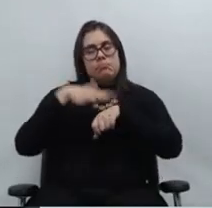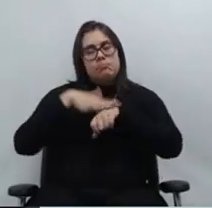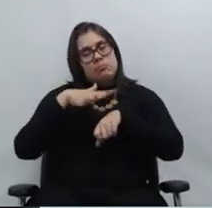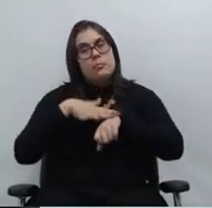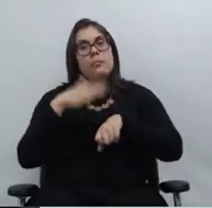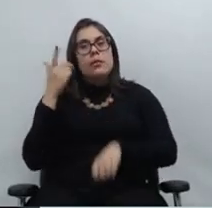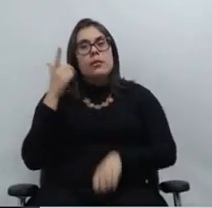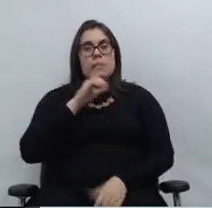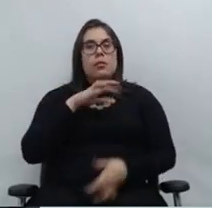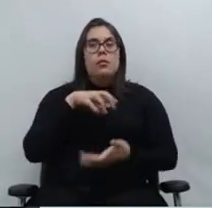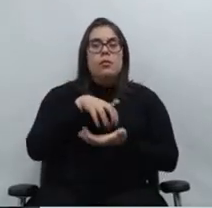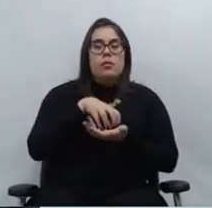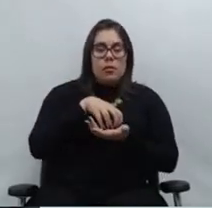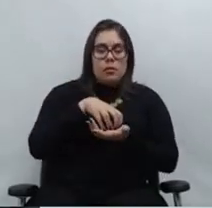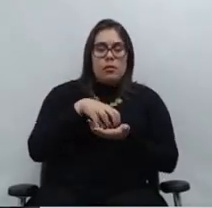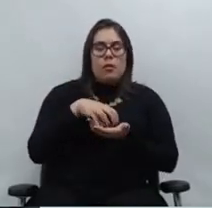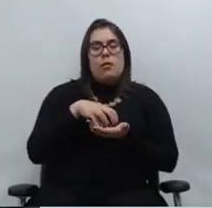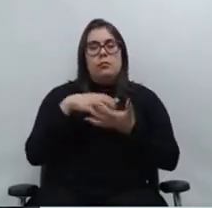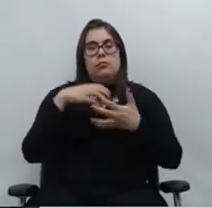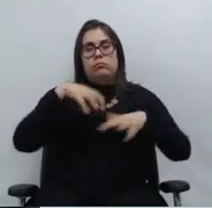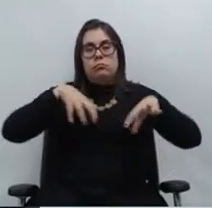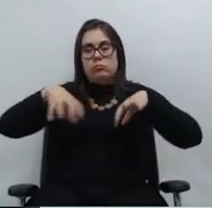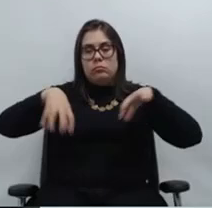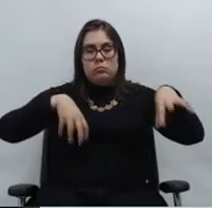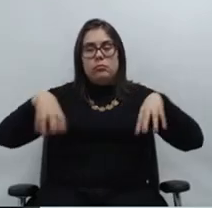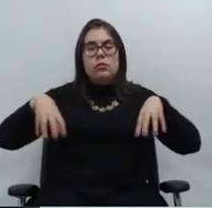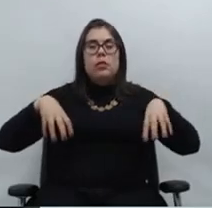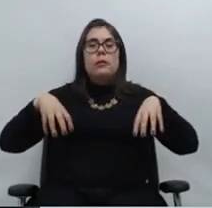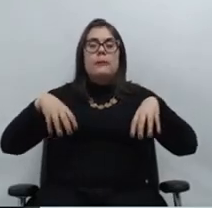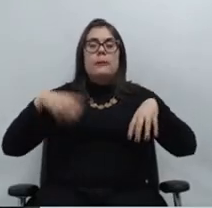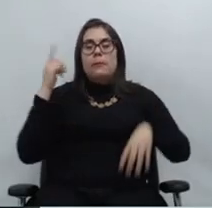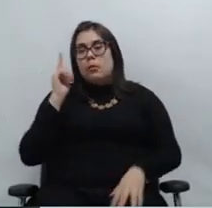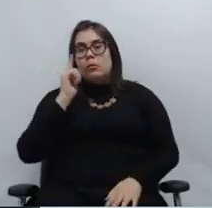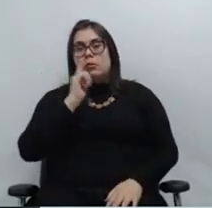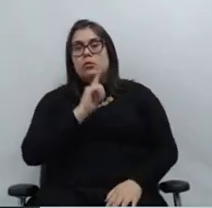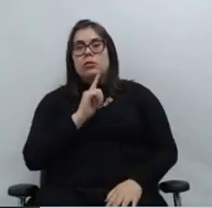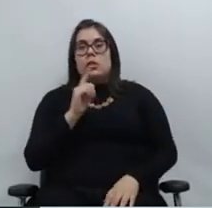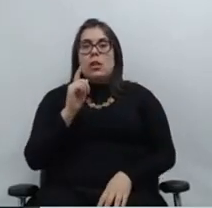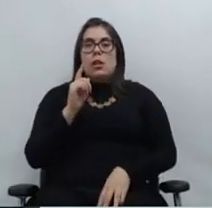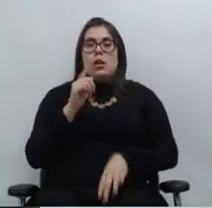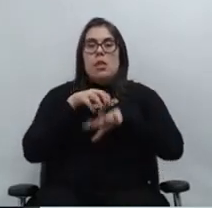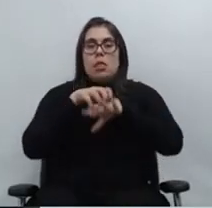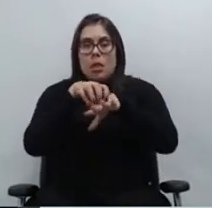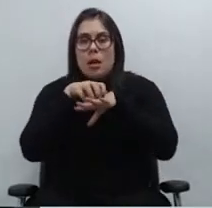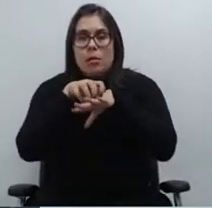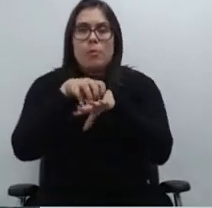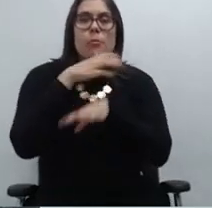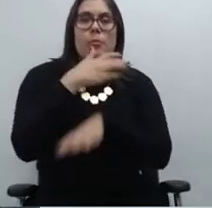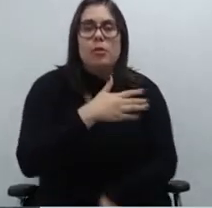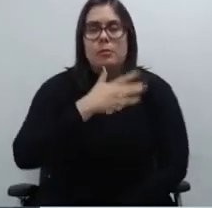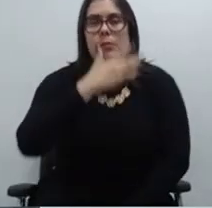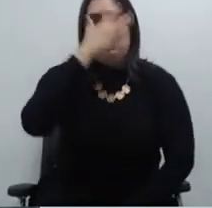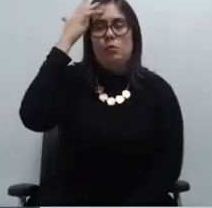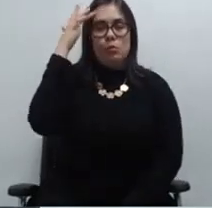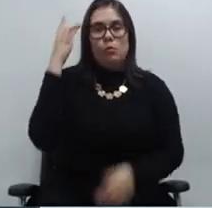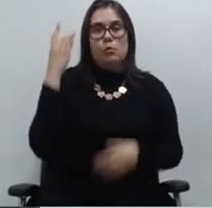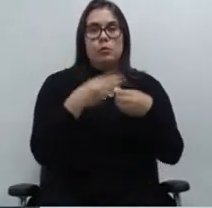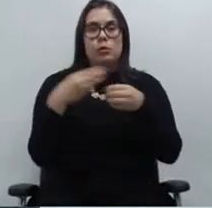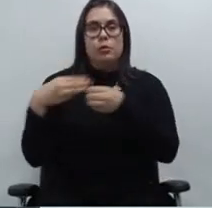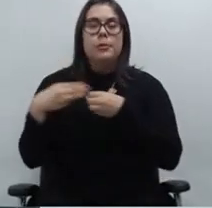viabilize a descentralização das pré-conferências, consistente na viabilização de transporte para que as pessoas oriundas de